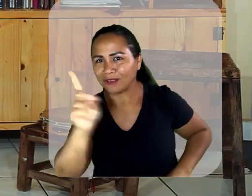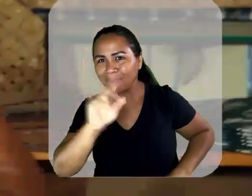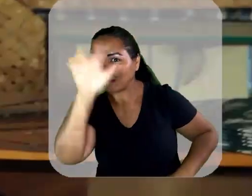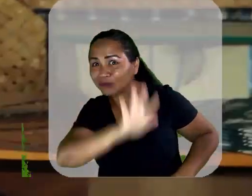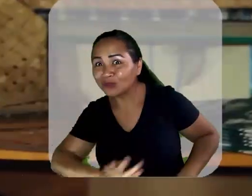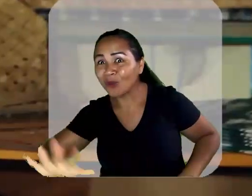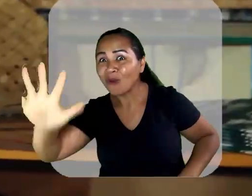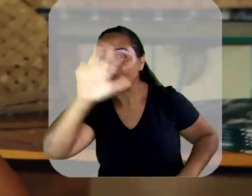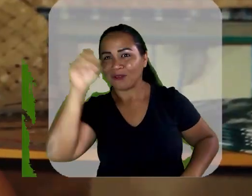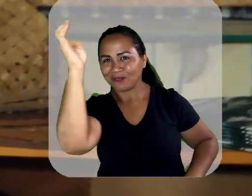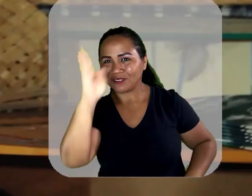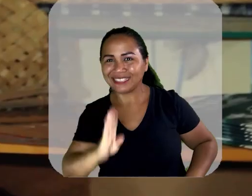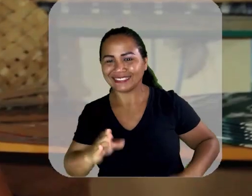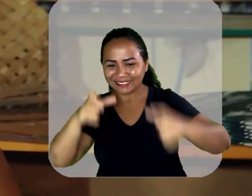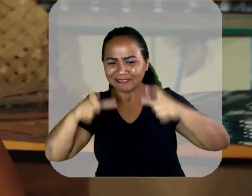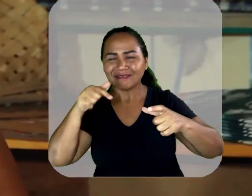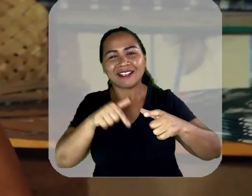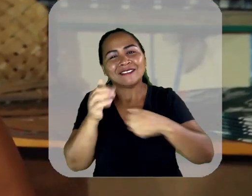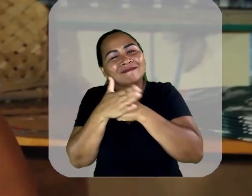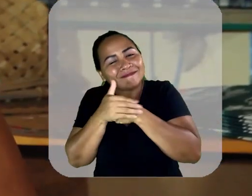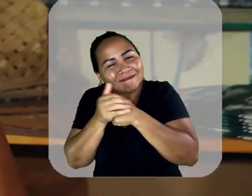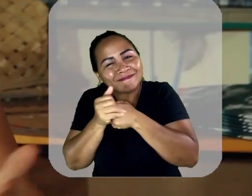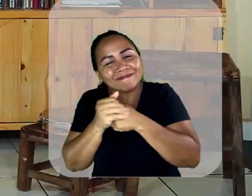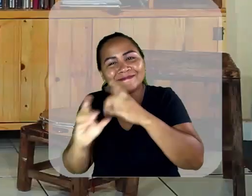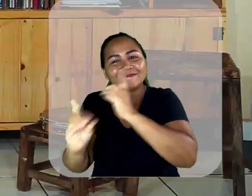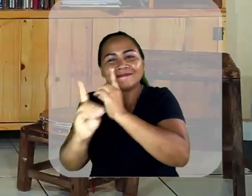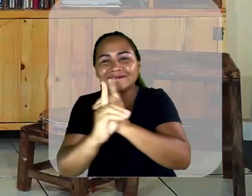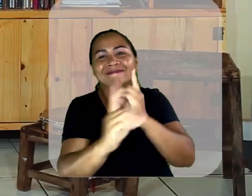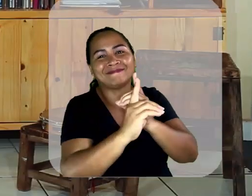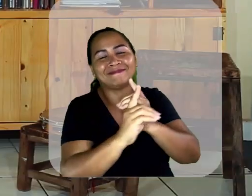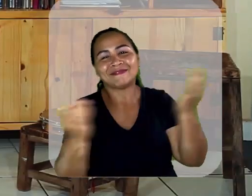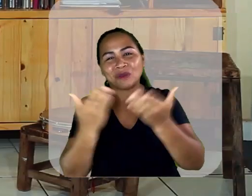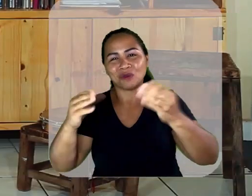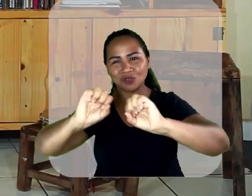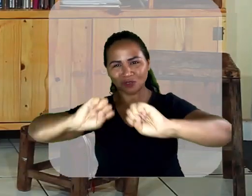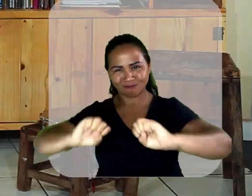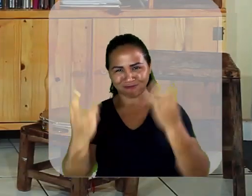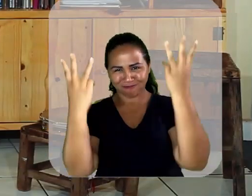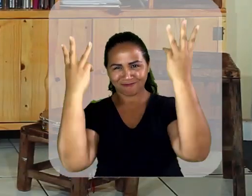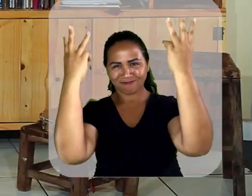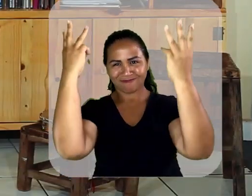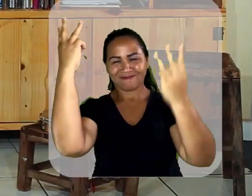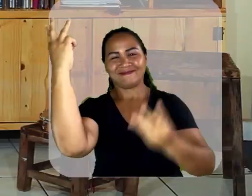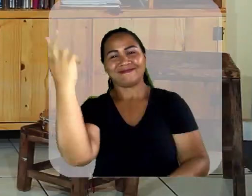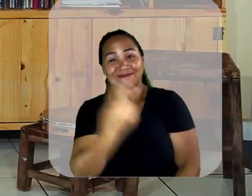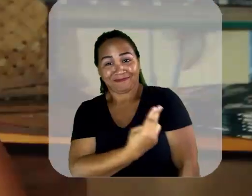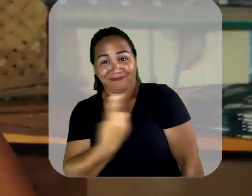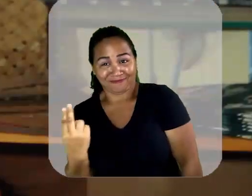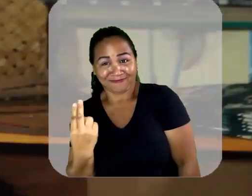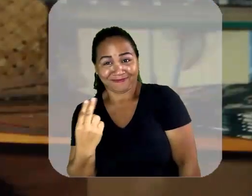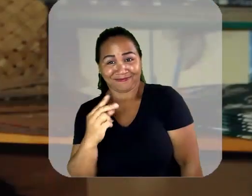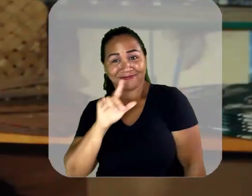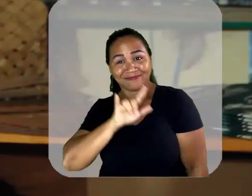esse espaço de afeto, esse espaço de encontros. E no BDB é show, eu sou Lilia Diniz, estou aqui com o